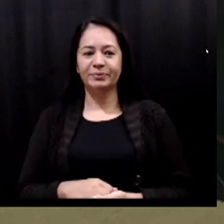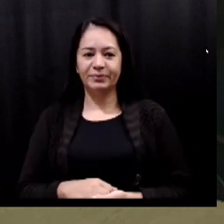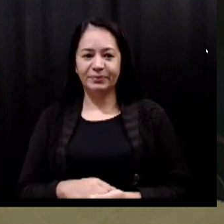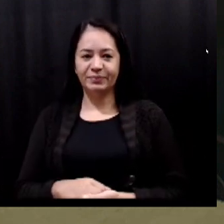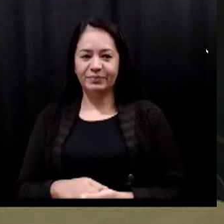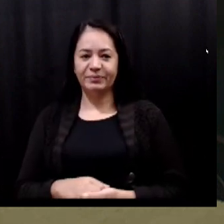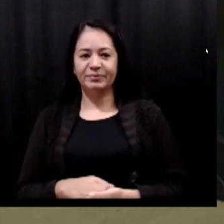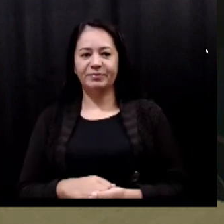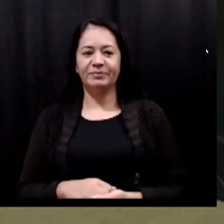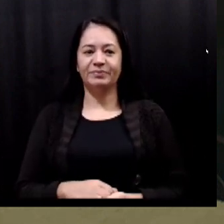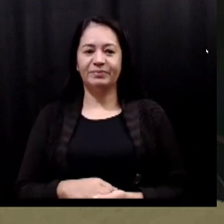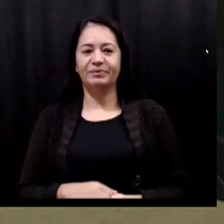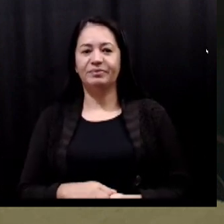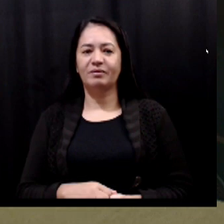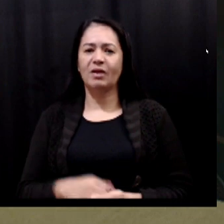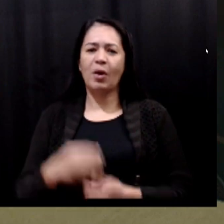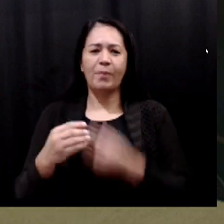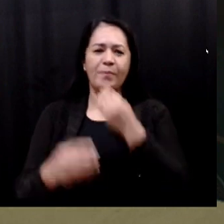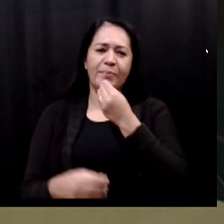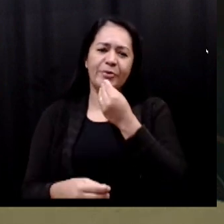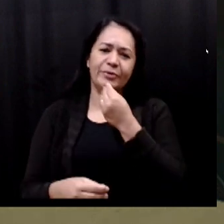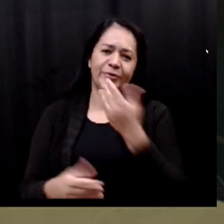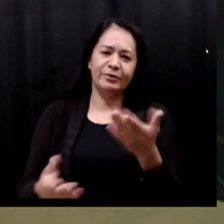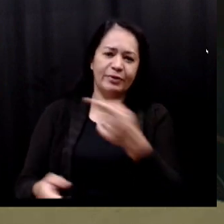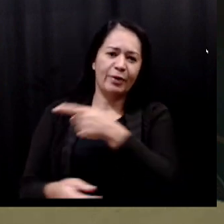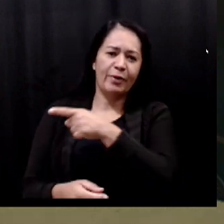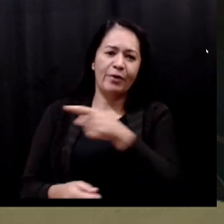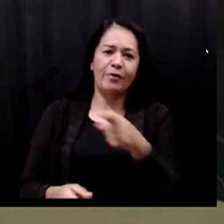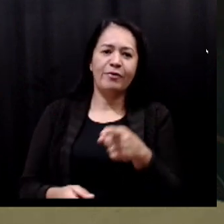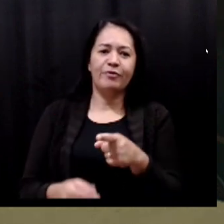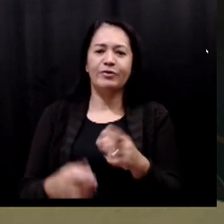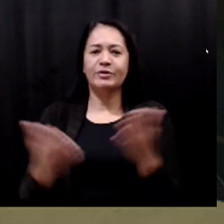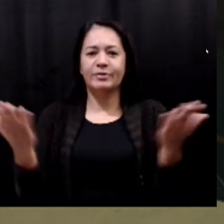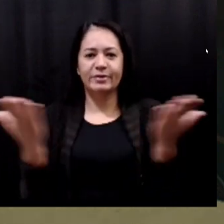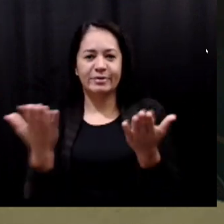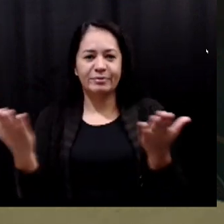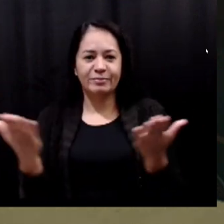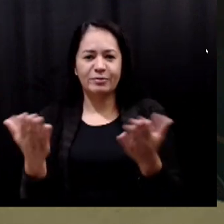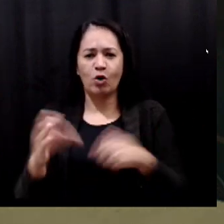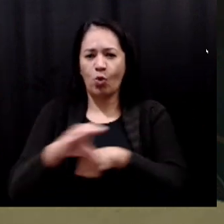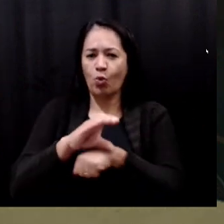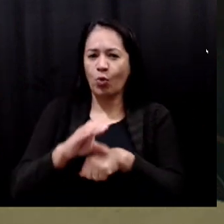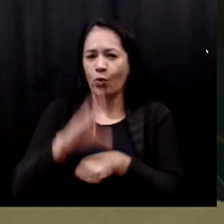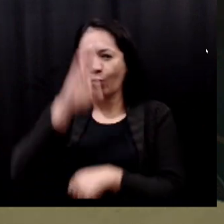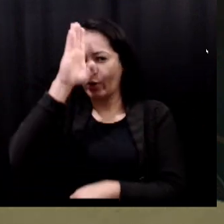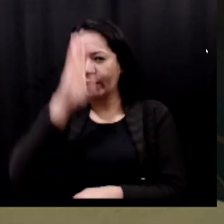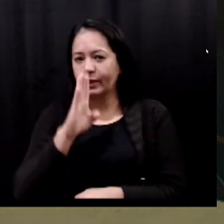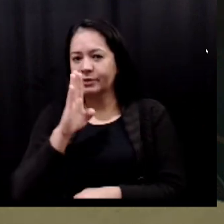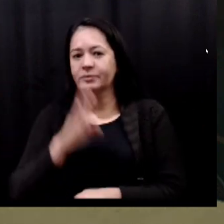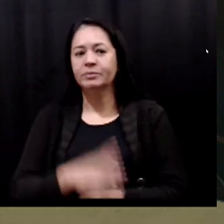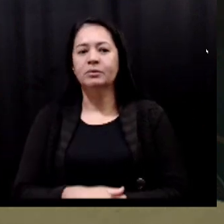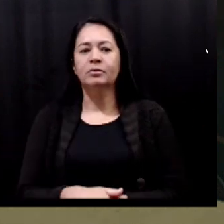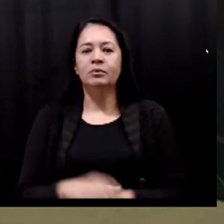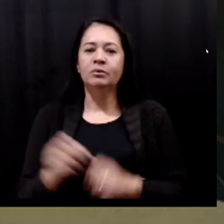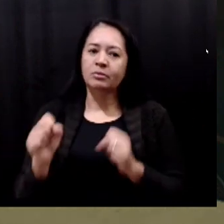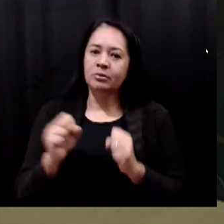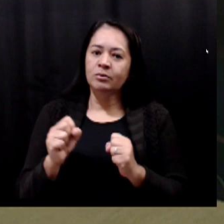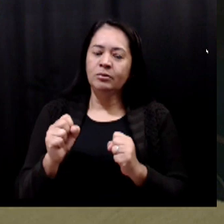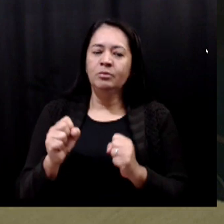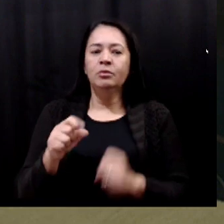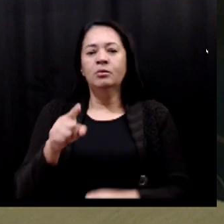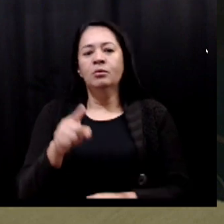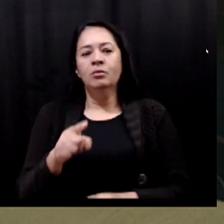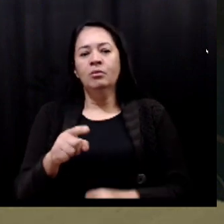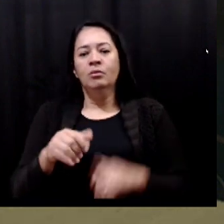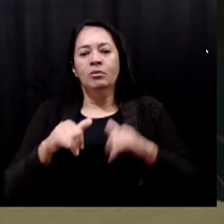fumec.sp.gov.br/CEPROCAMP. É oportunidade, né, para você se atualizar, fazendo cursos aí que podem te levar ao mercado de